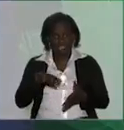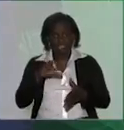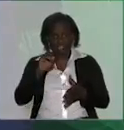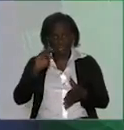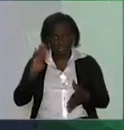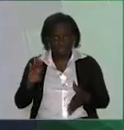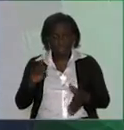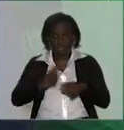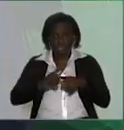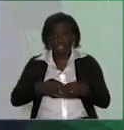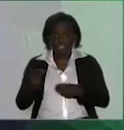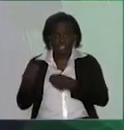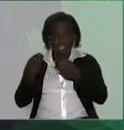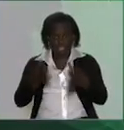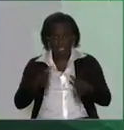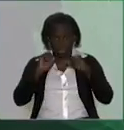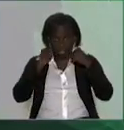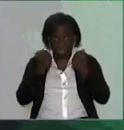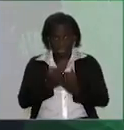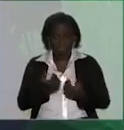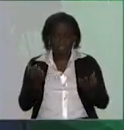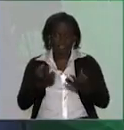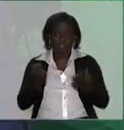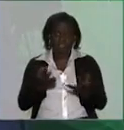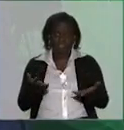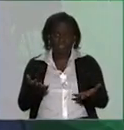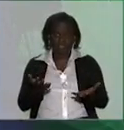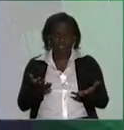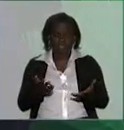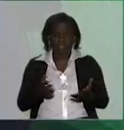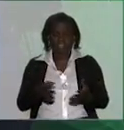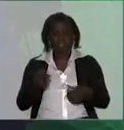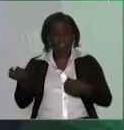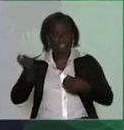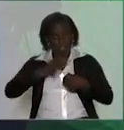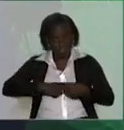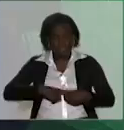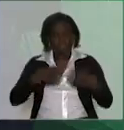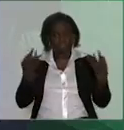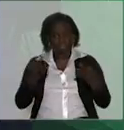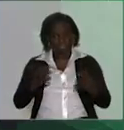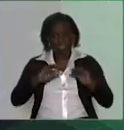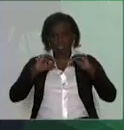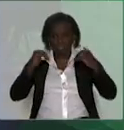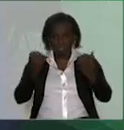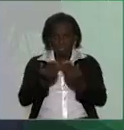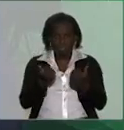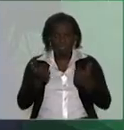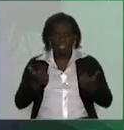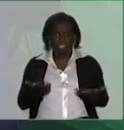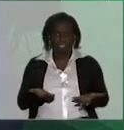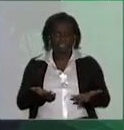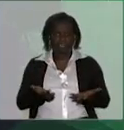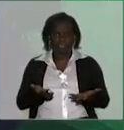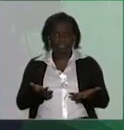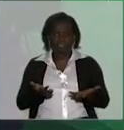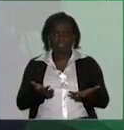sim do comitê, porque o comitê recebeu o estádio em perfeitas condições e deveria ter devolvido em perfeitas